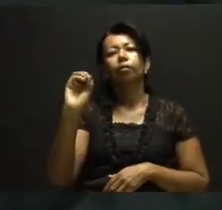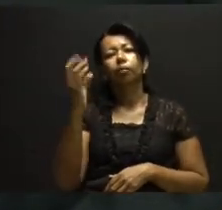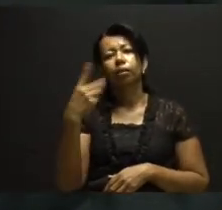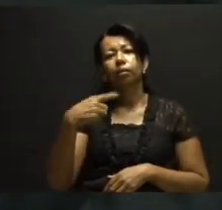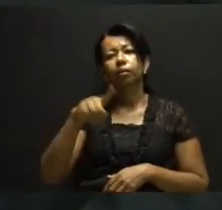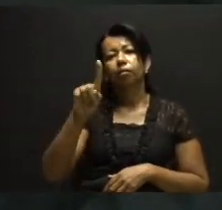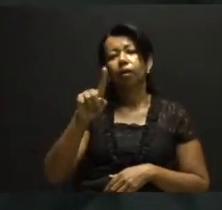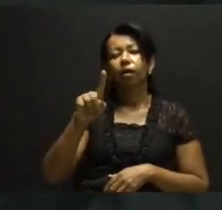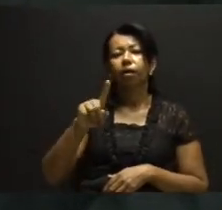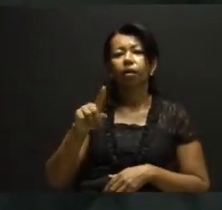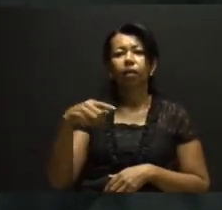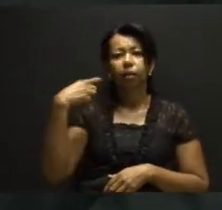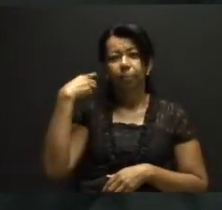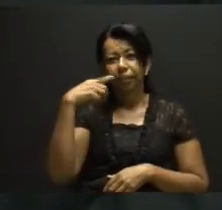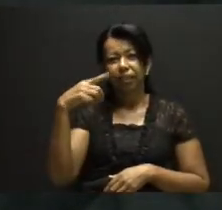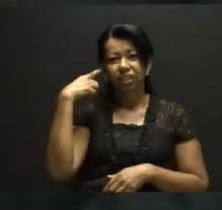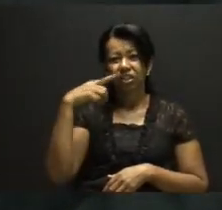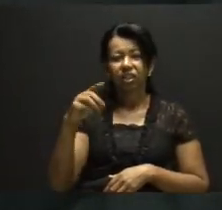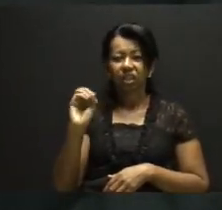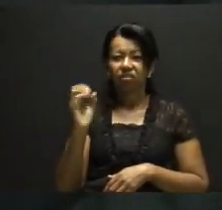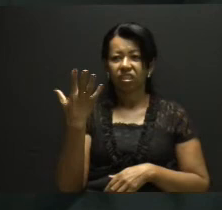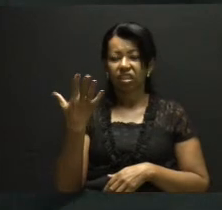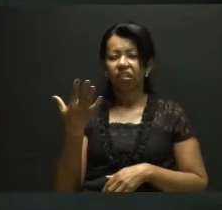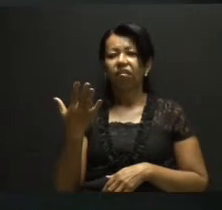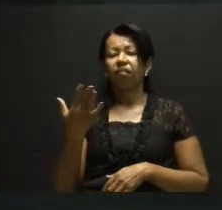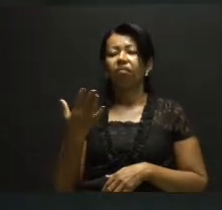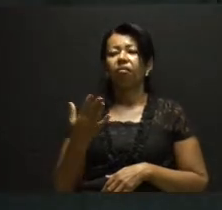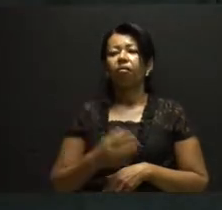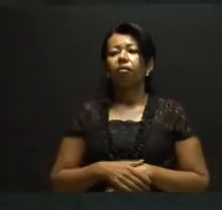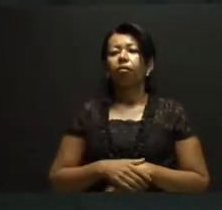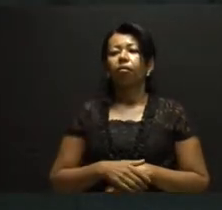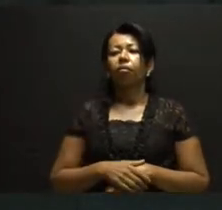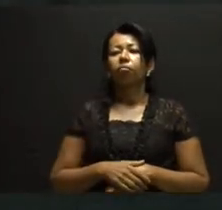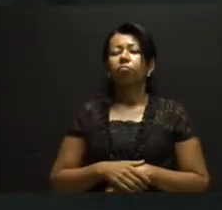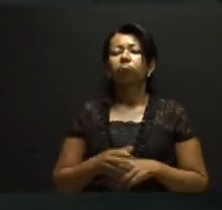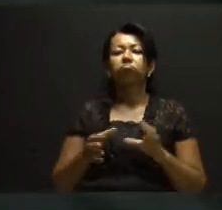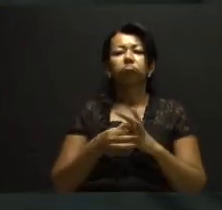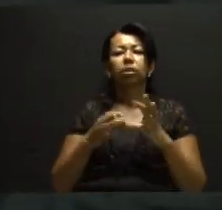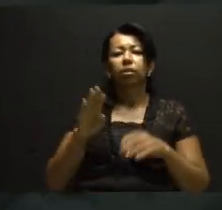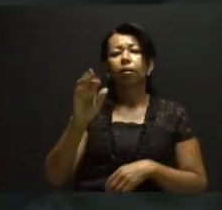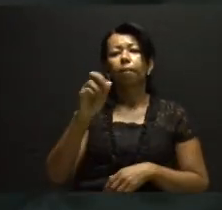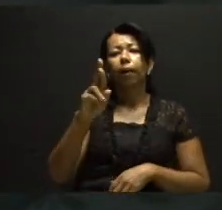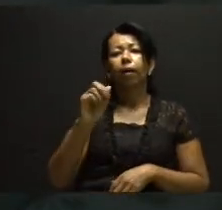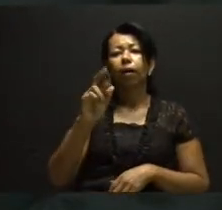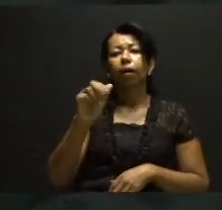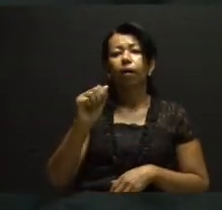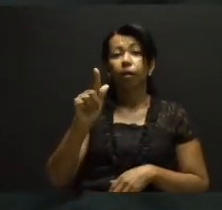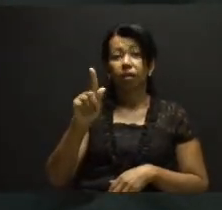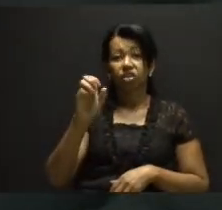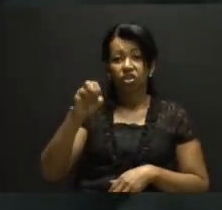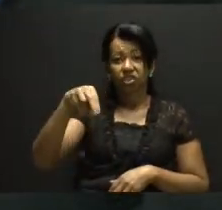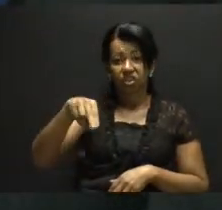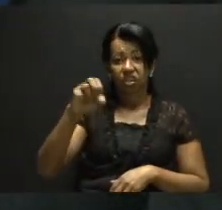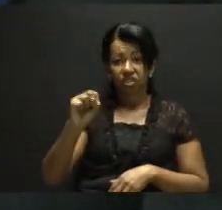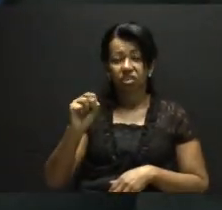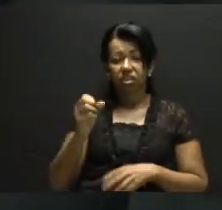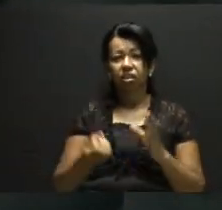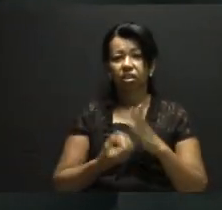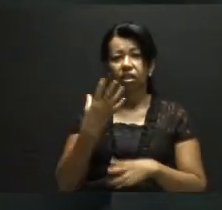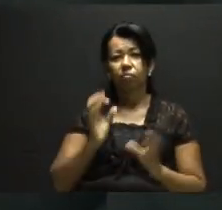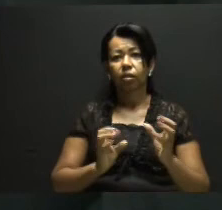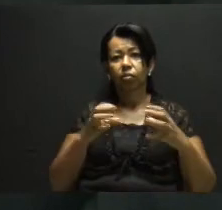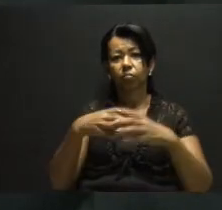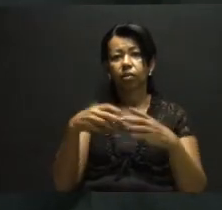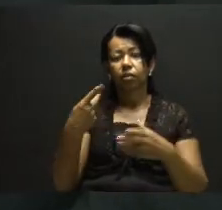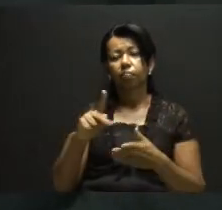com um rompimento dessas barragens o senhor propôs o macri a criação de uma comissão para analisar